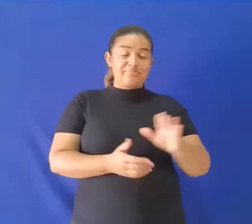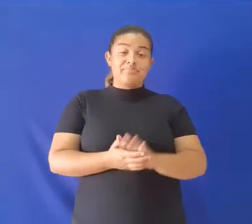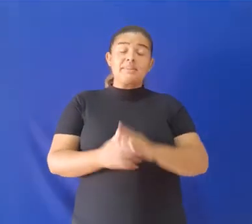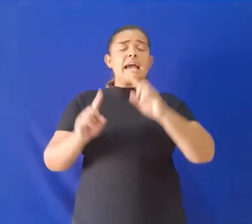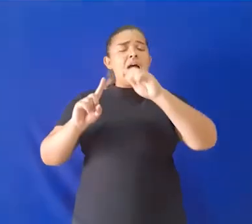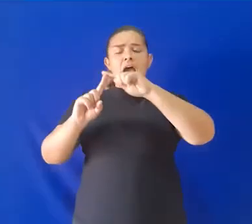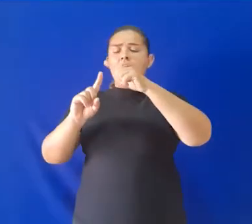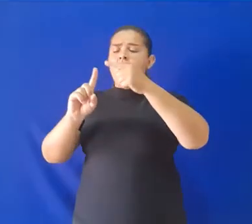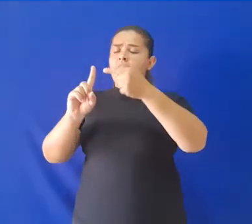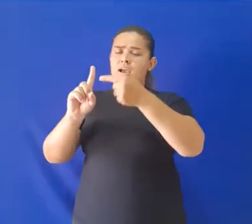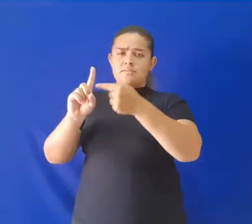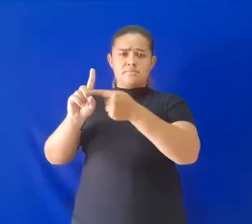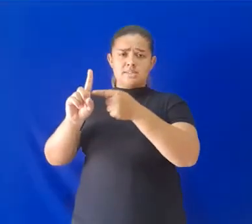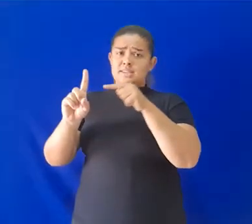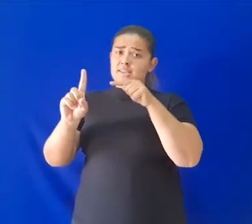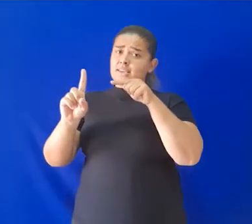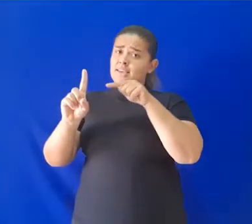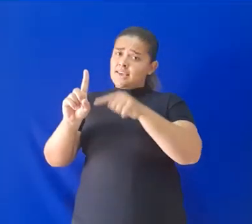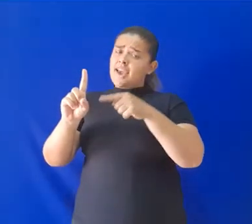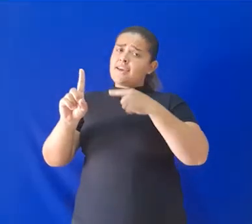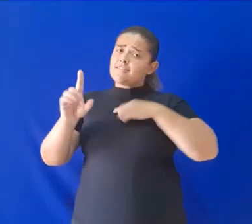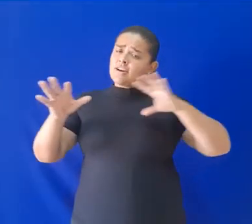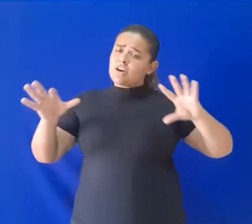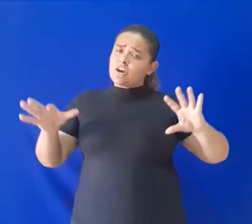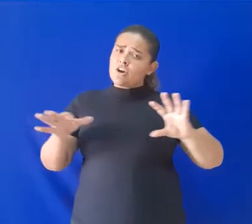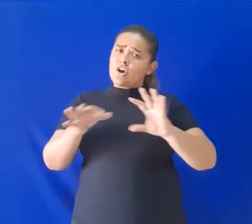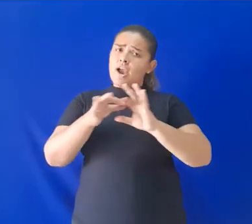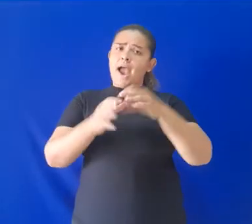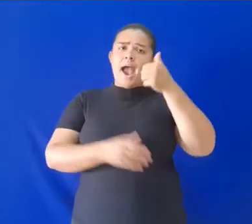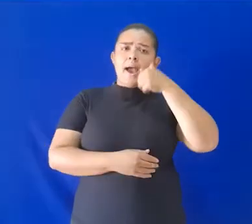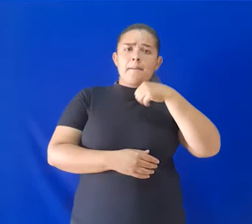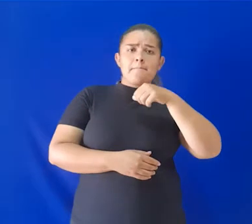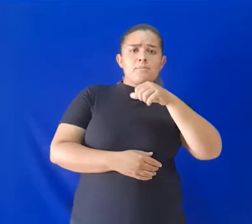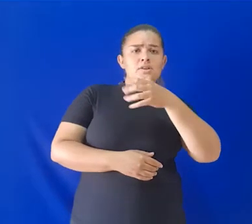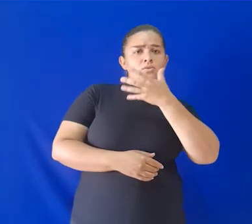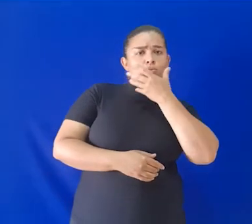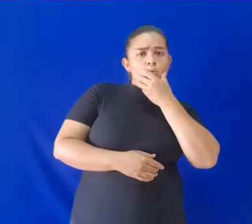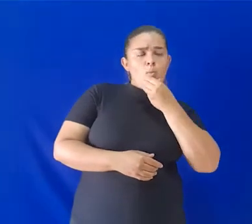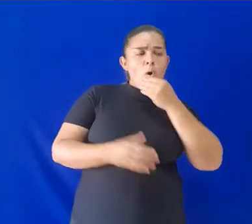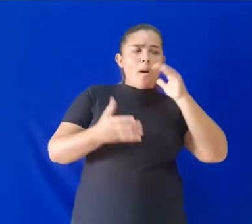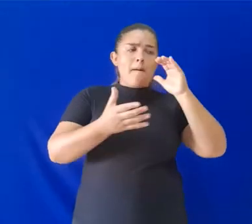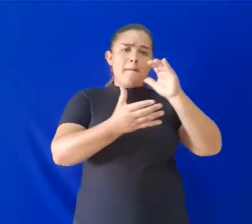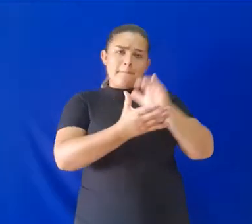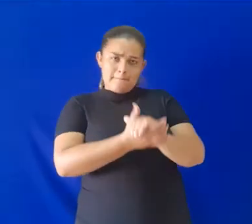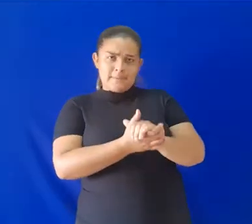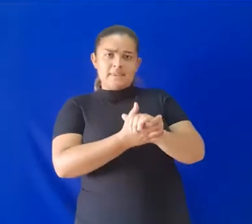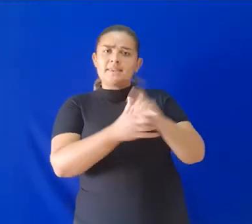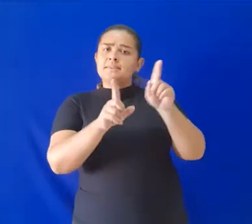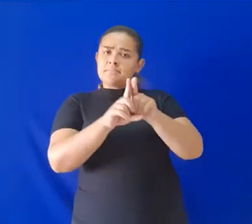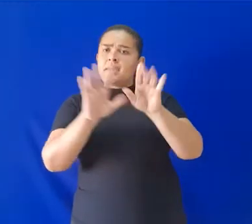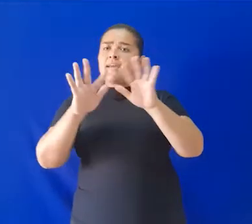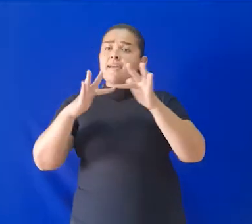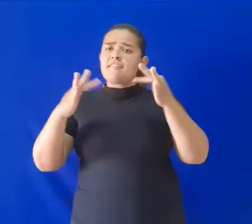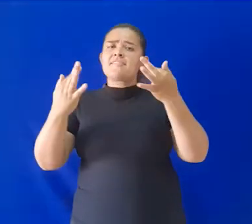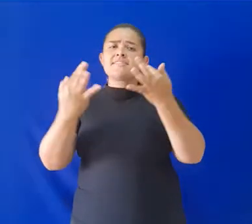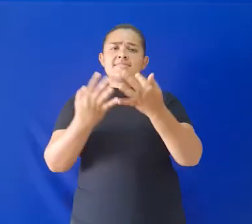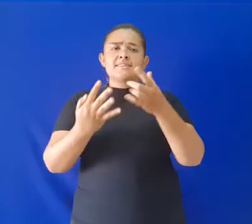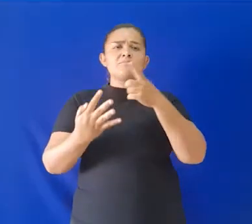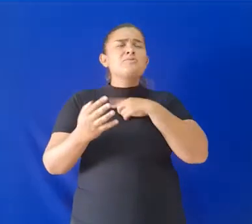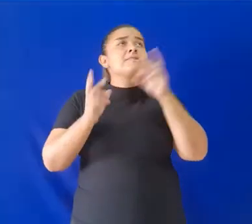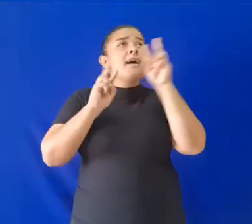nessa situação de gravidez, que é uma situação que envolve não só o casal como a família, existem